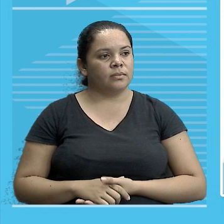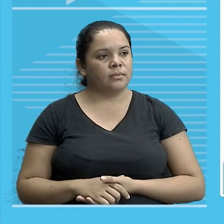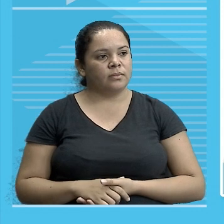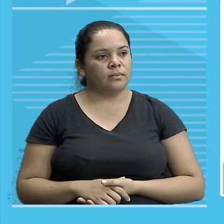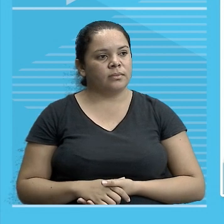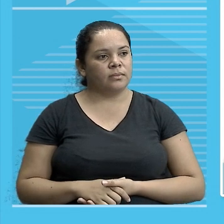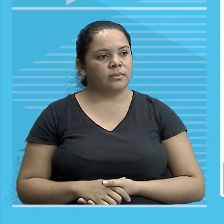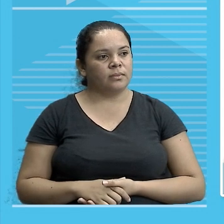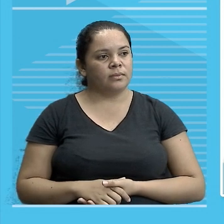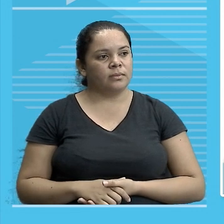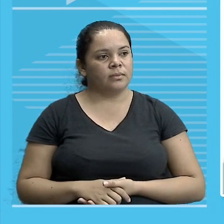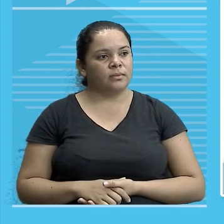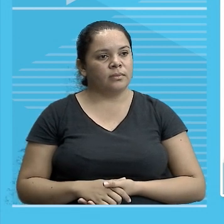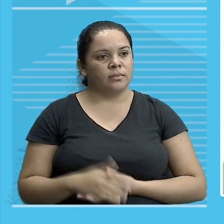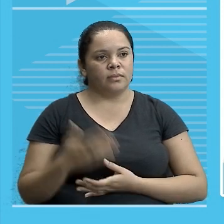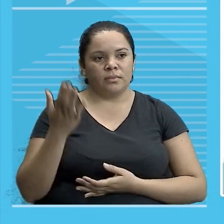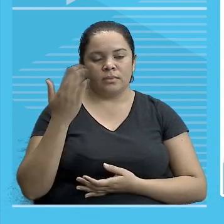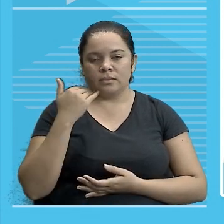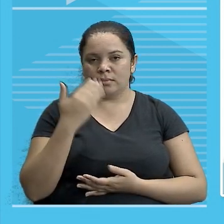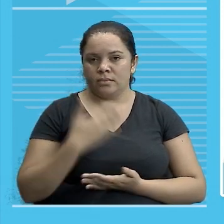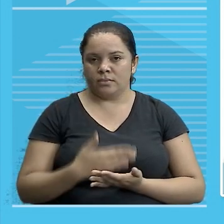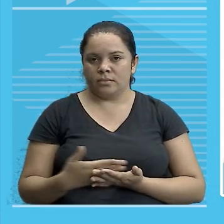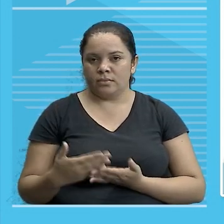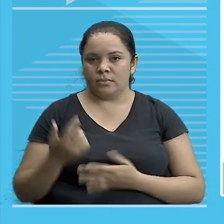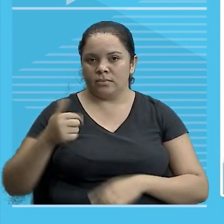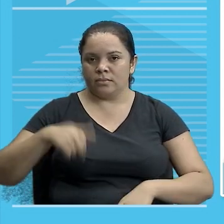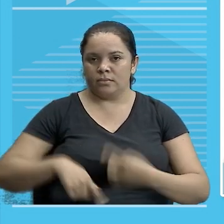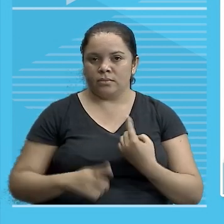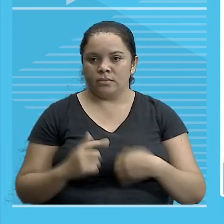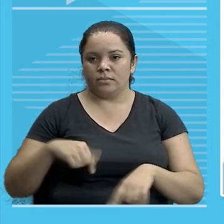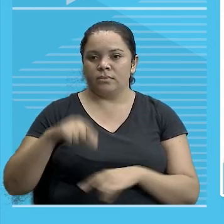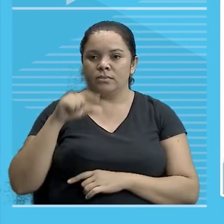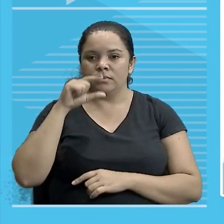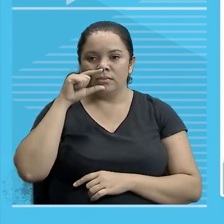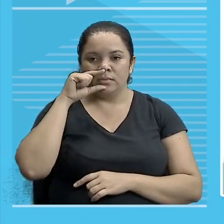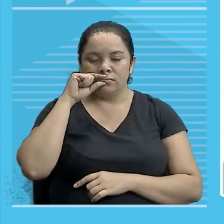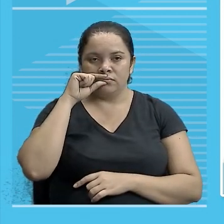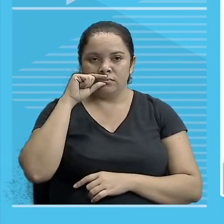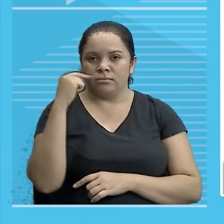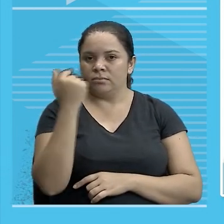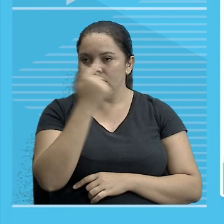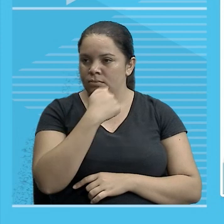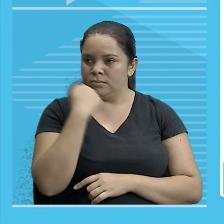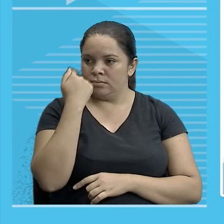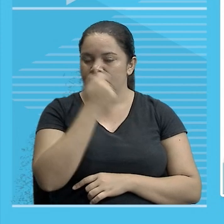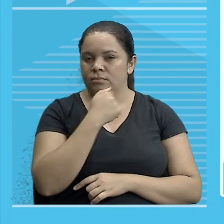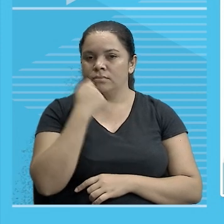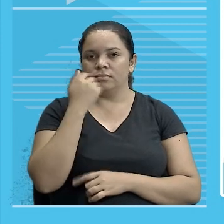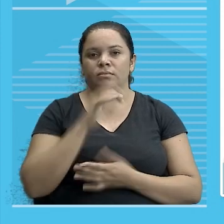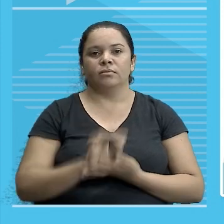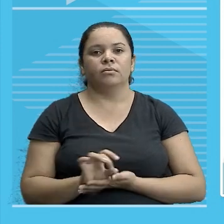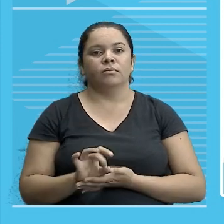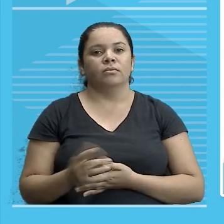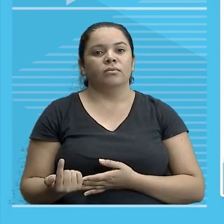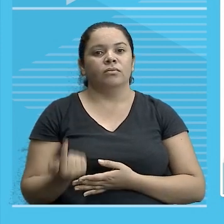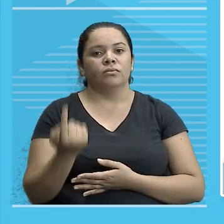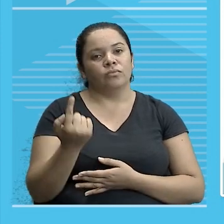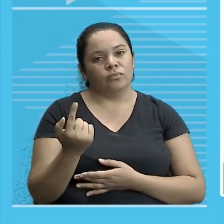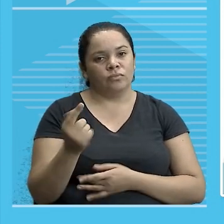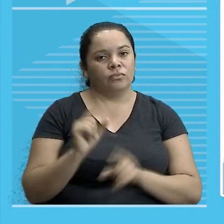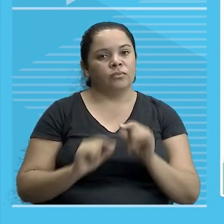o alimento começa a digestão na boca, mas não é qualquer alimento. Só tem um alimento que começa a digestão na boca. É o